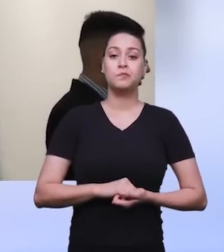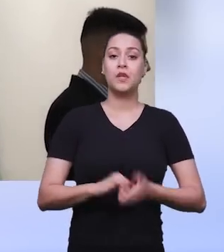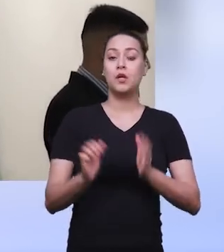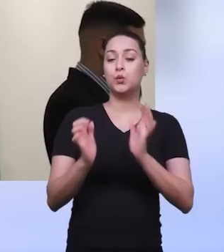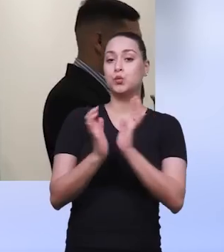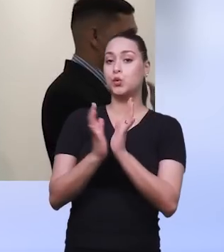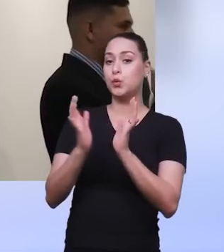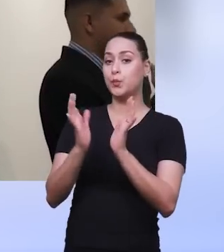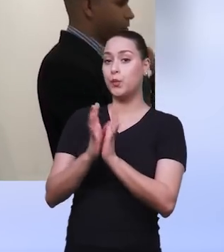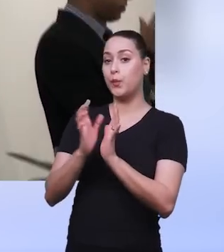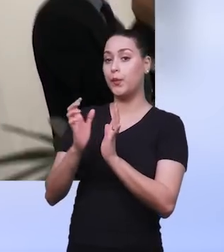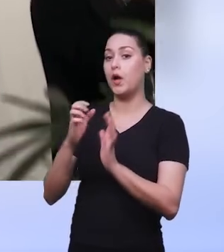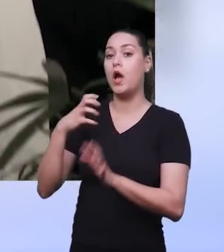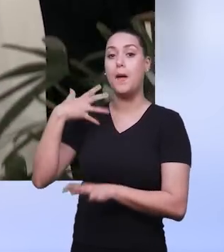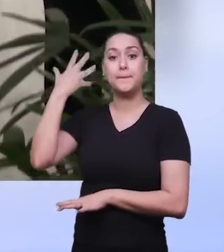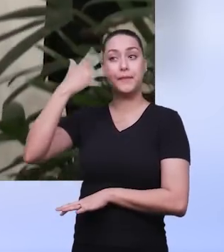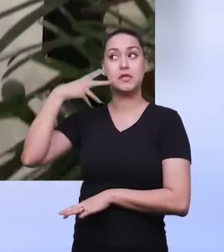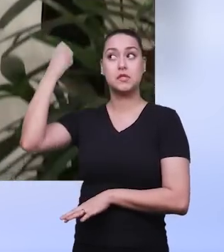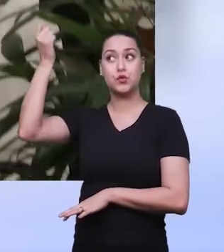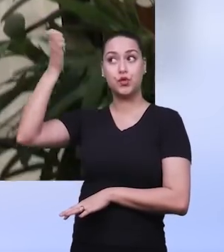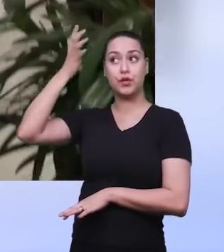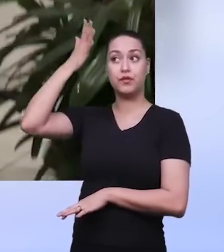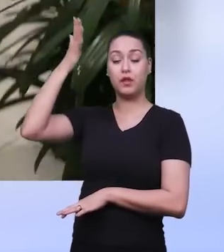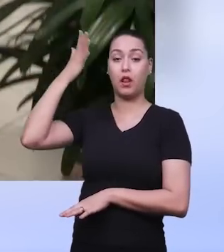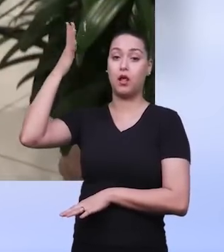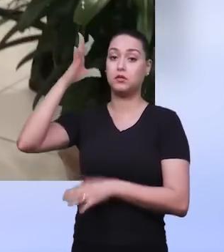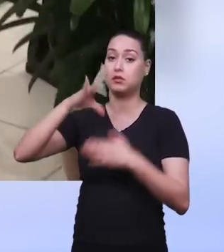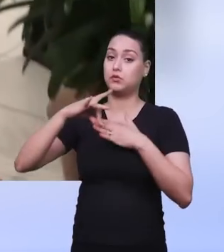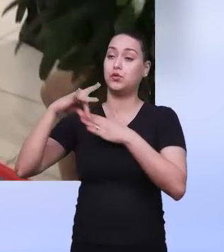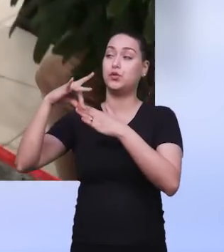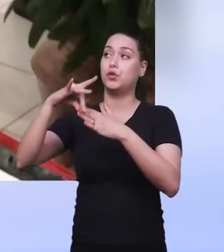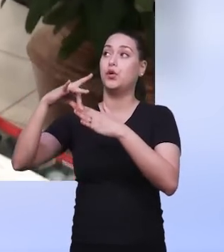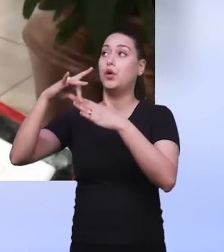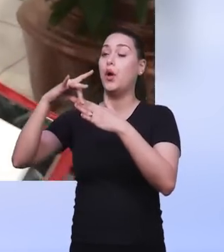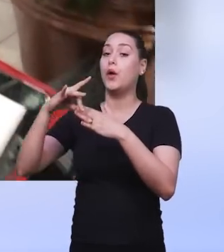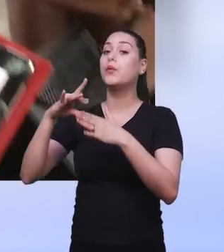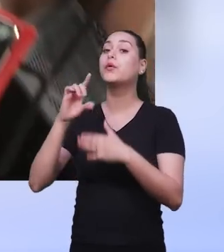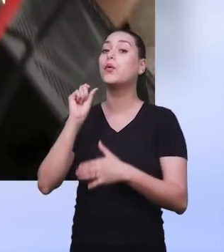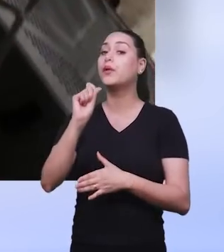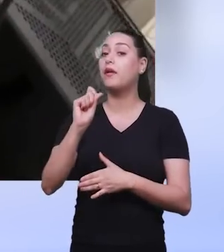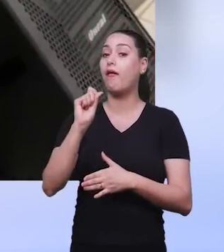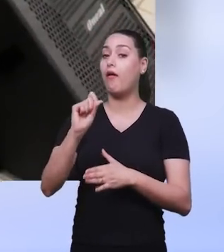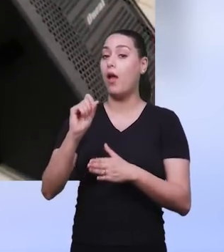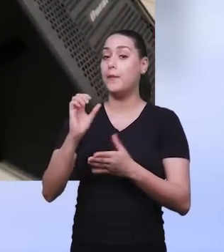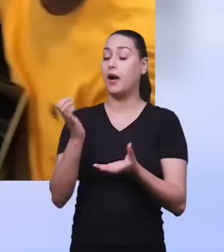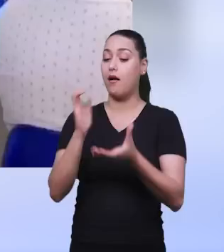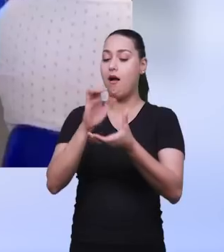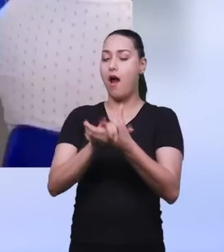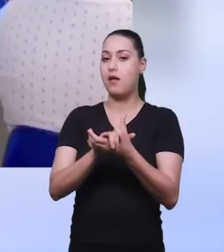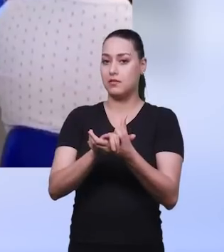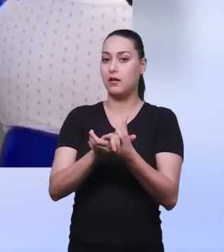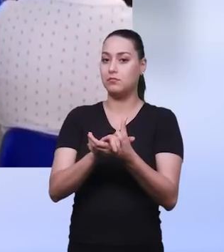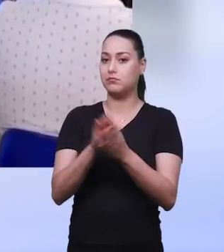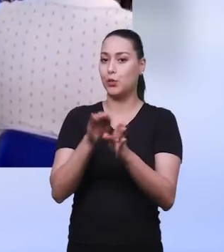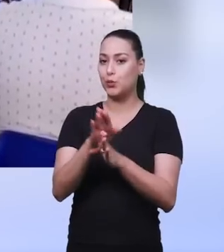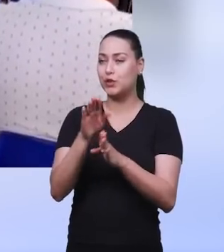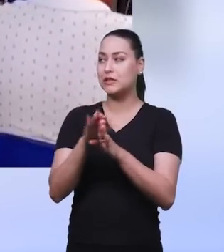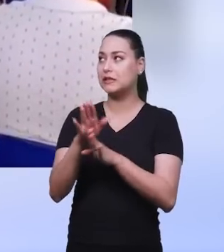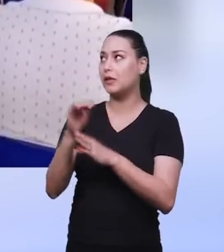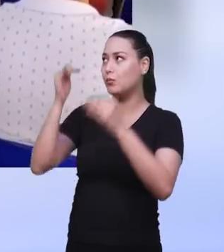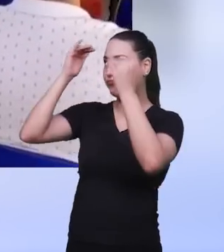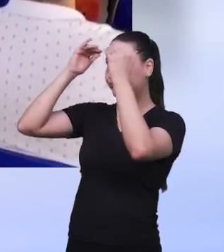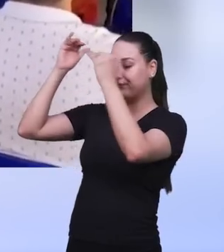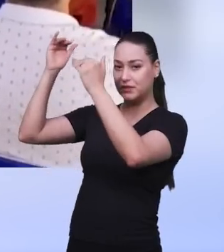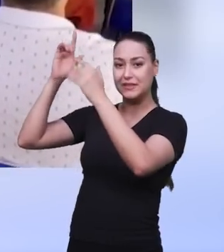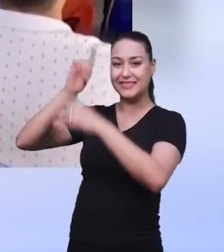ouviu uma mensagem revelada pelo Senhor sobre a direção de Deus para a constituição do lar. Lá na Paraíba, os irmãos